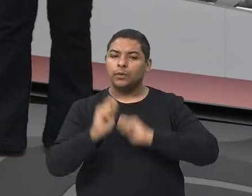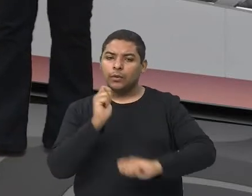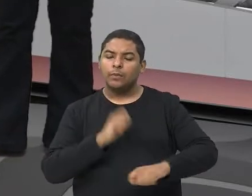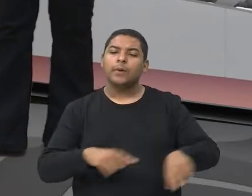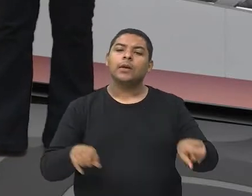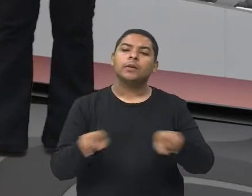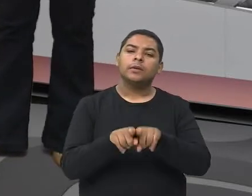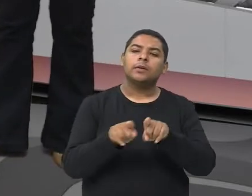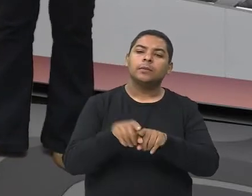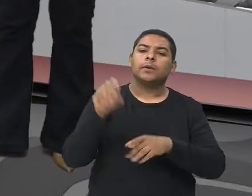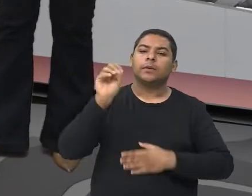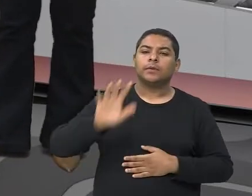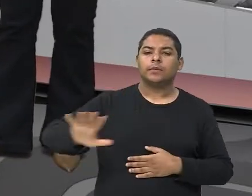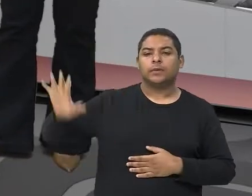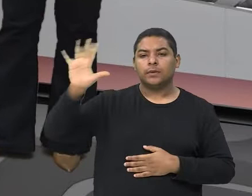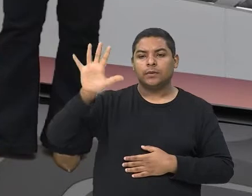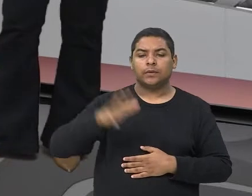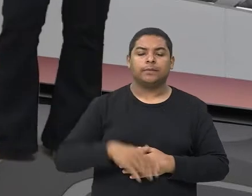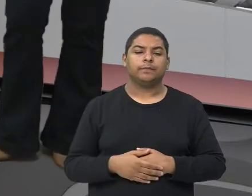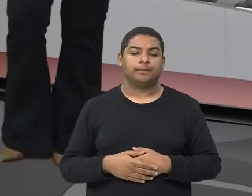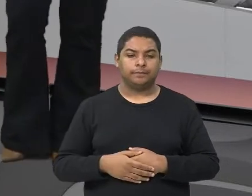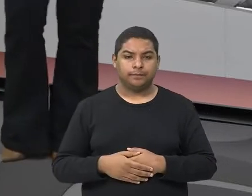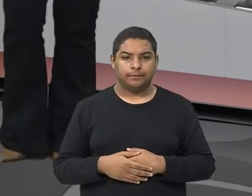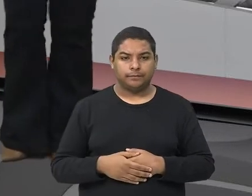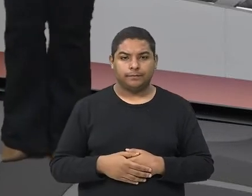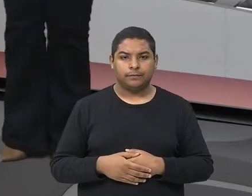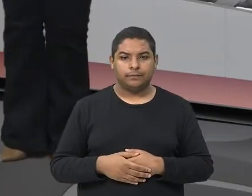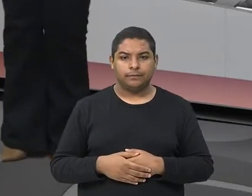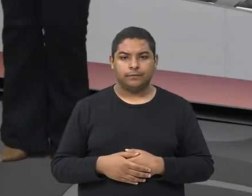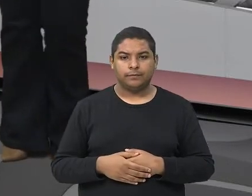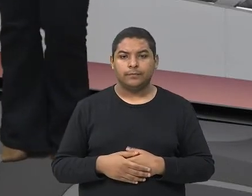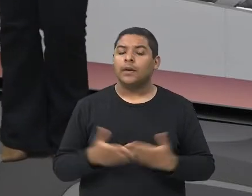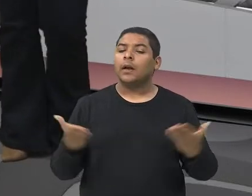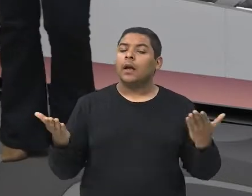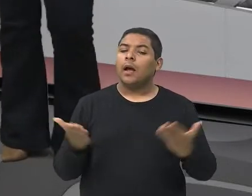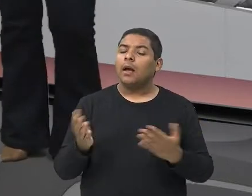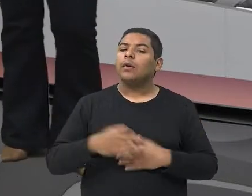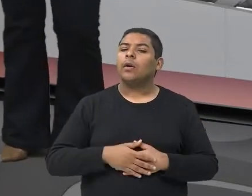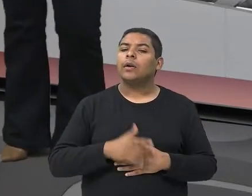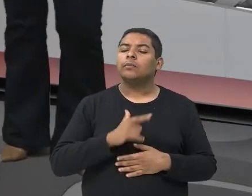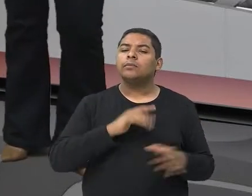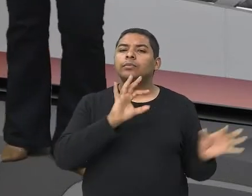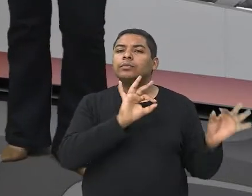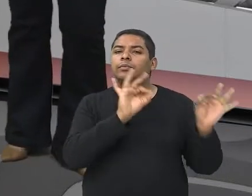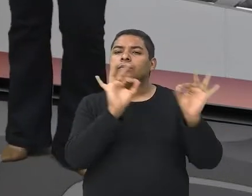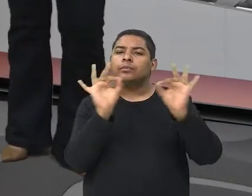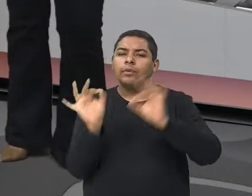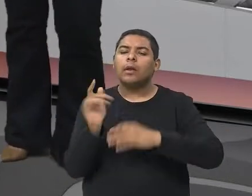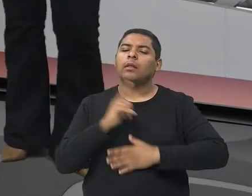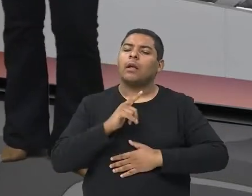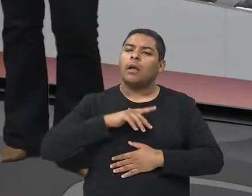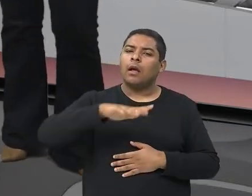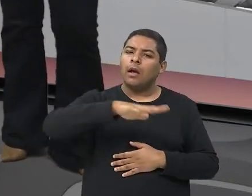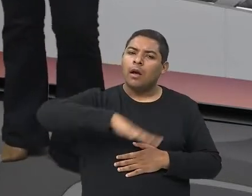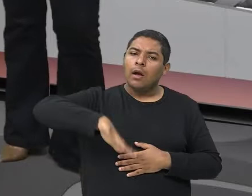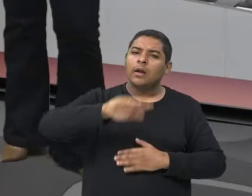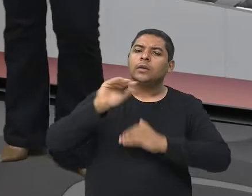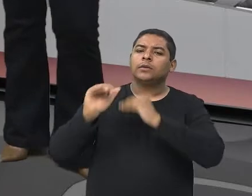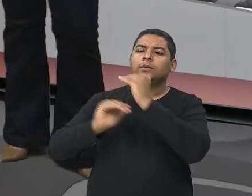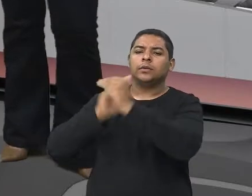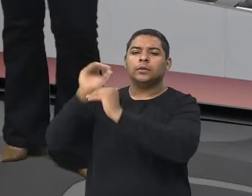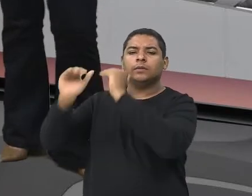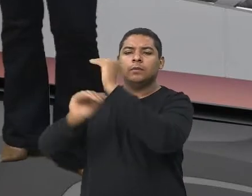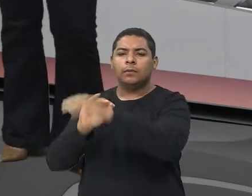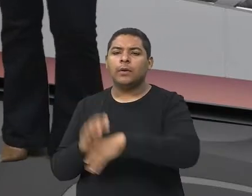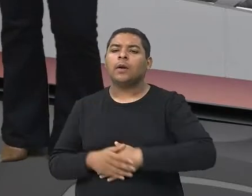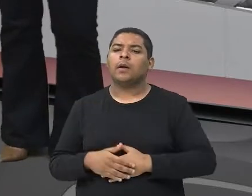da Oceania, ok? Agora, gente, verificando que existem certas áreas que têm o seu desenvolvimento, mas muito ligado ao